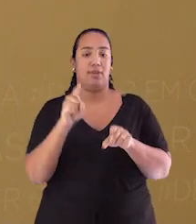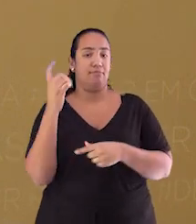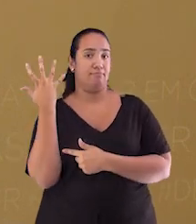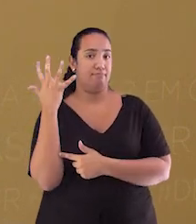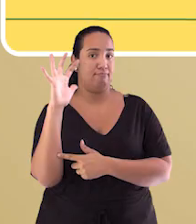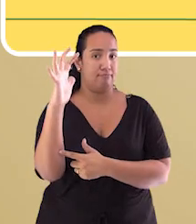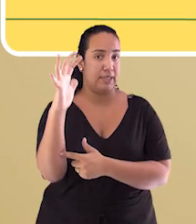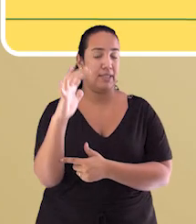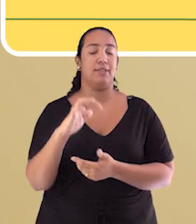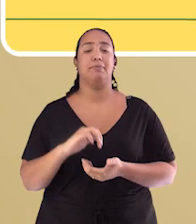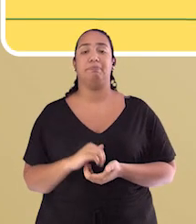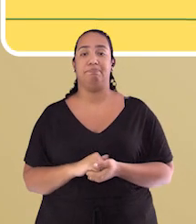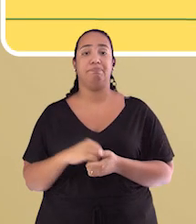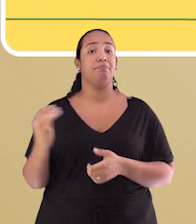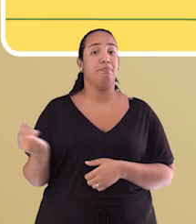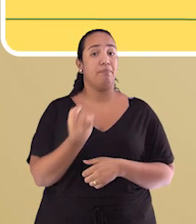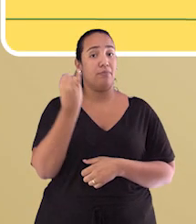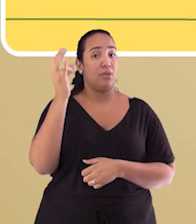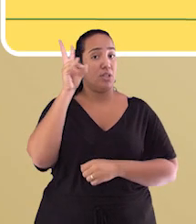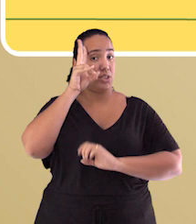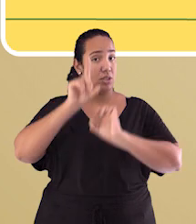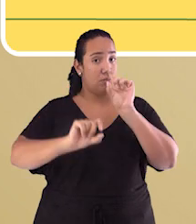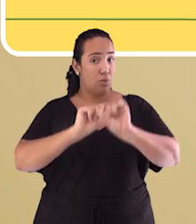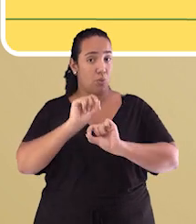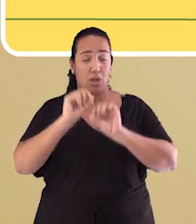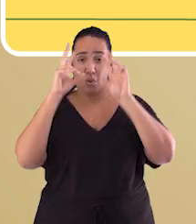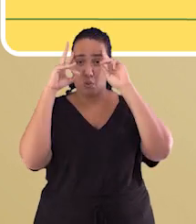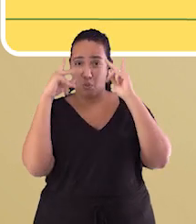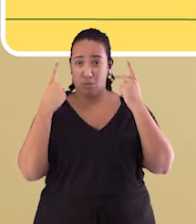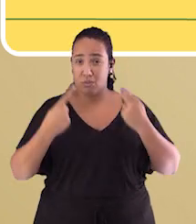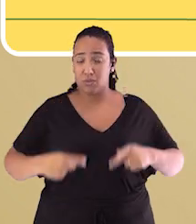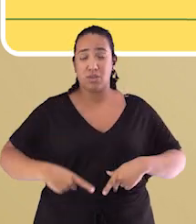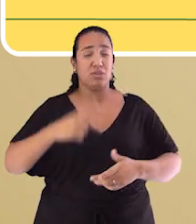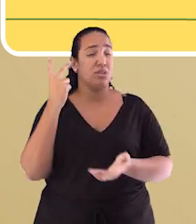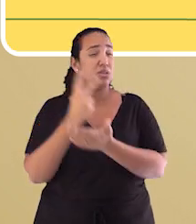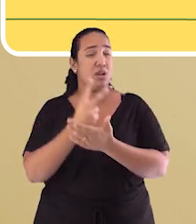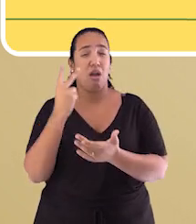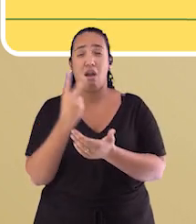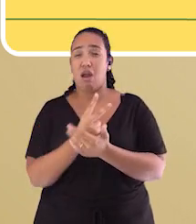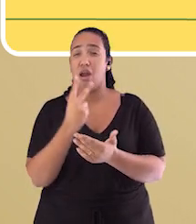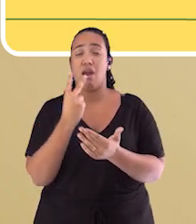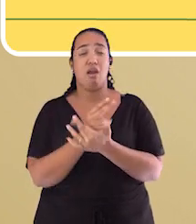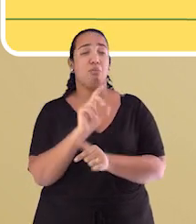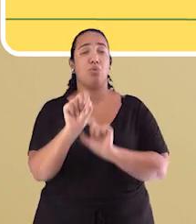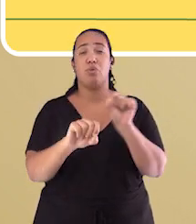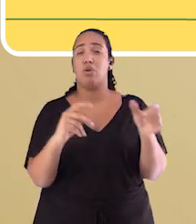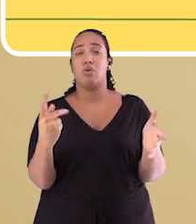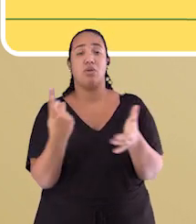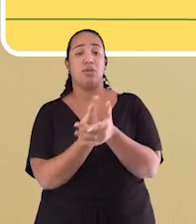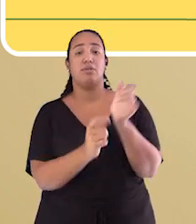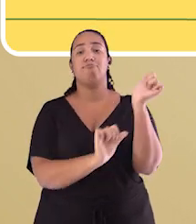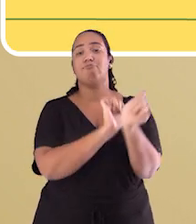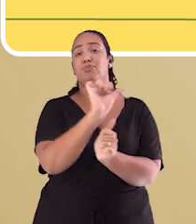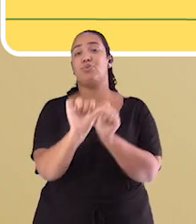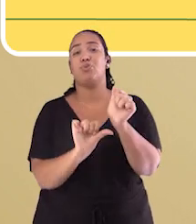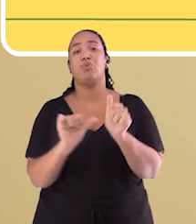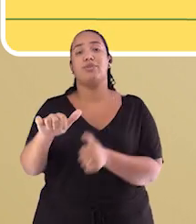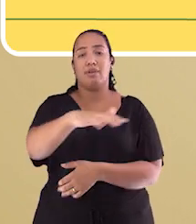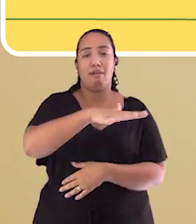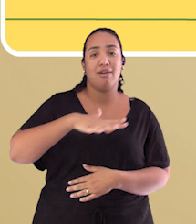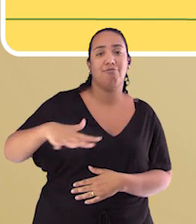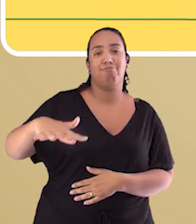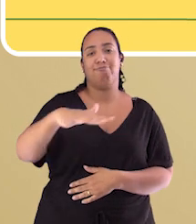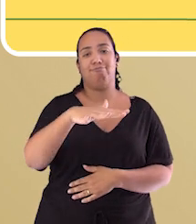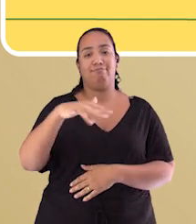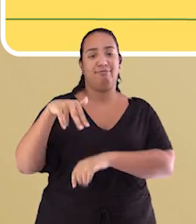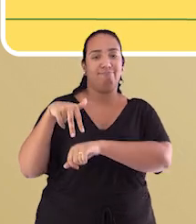meio ambiente. É importante dizer que o ser humano, a todo momento, modifica e altera o espaço